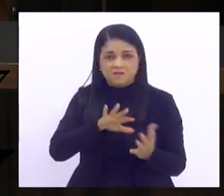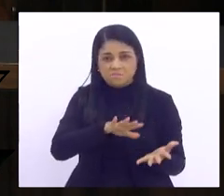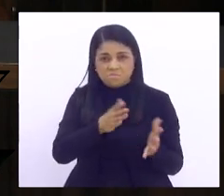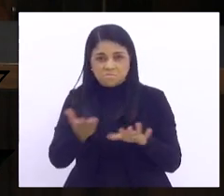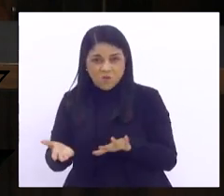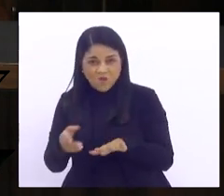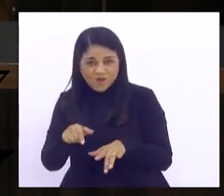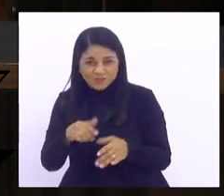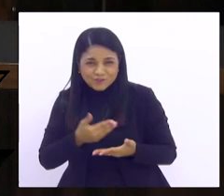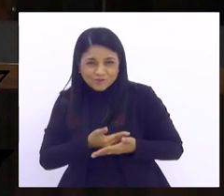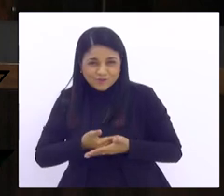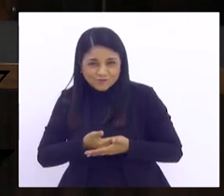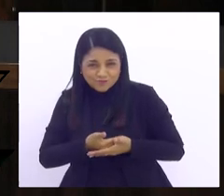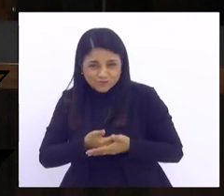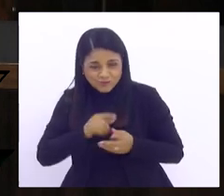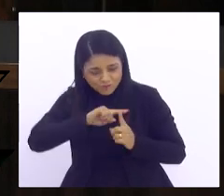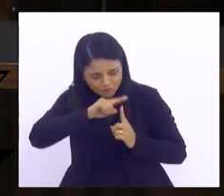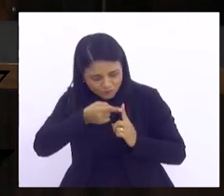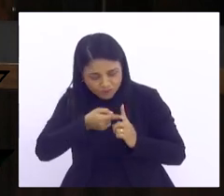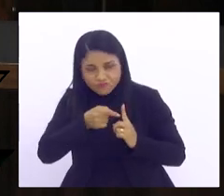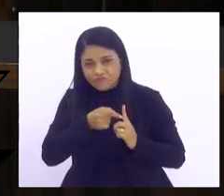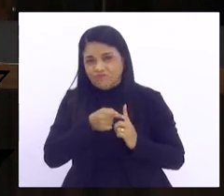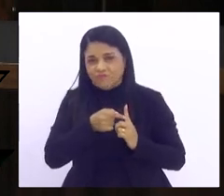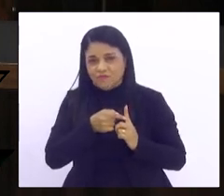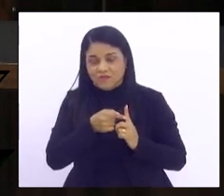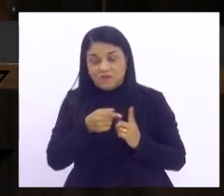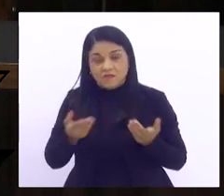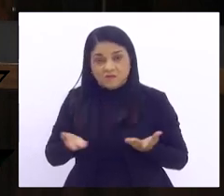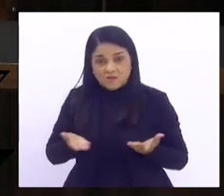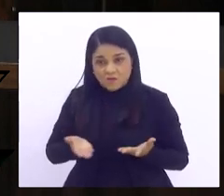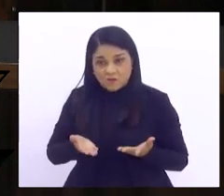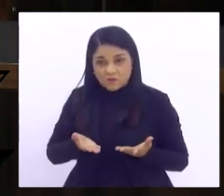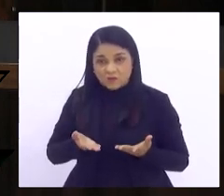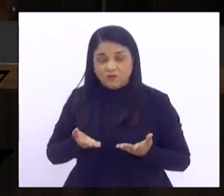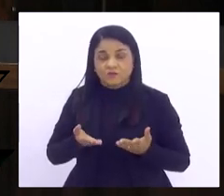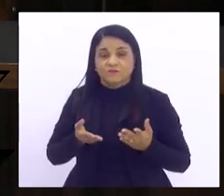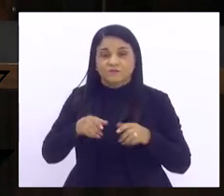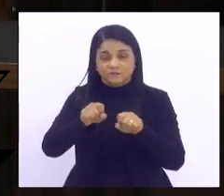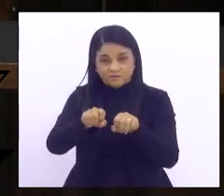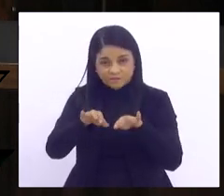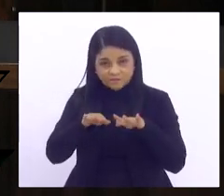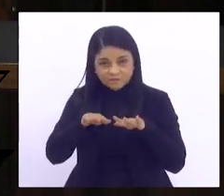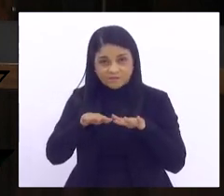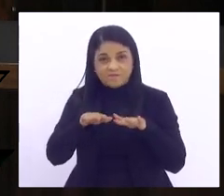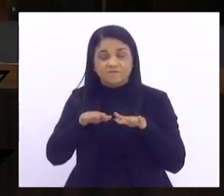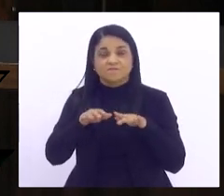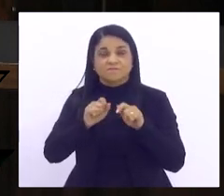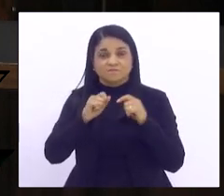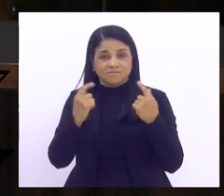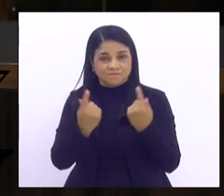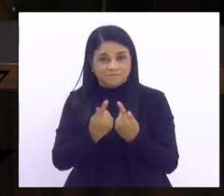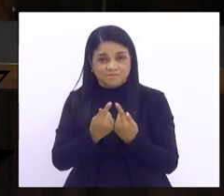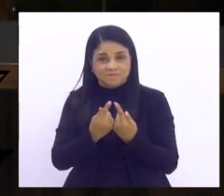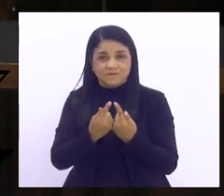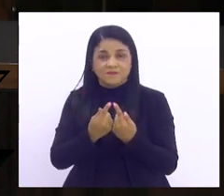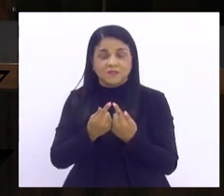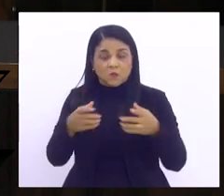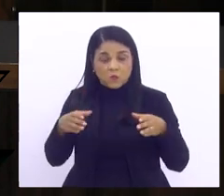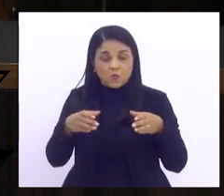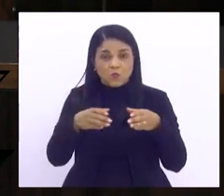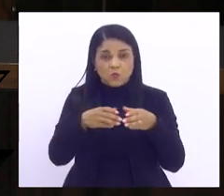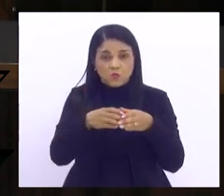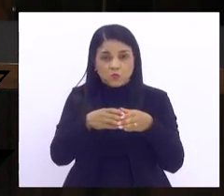Para isso, instauramos nesta Casa Legislativa a Frente Parlamentar contra